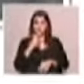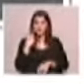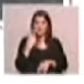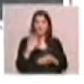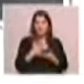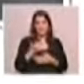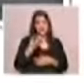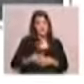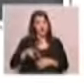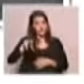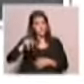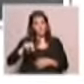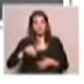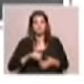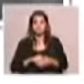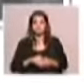até 29 de novembro.